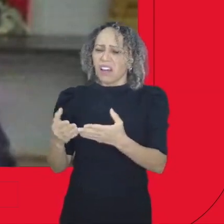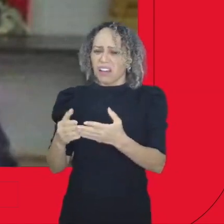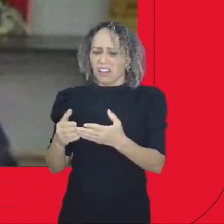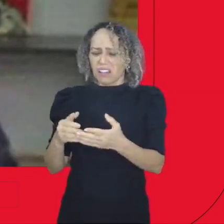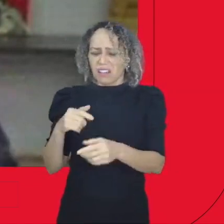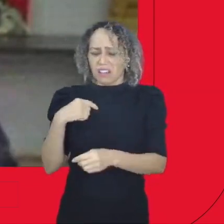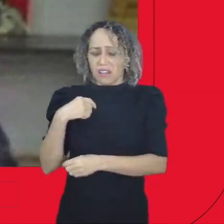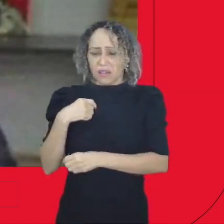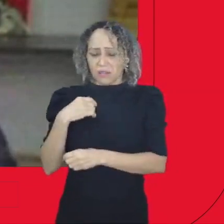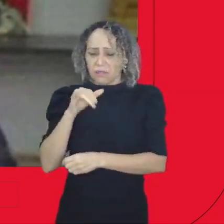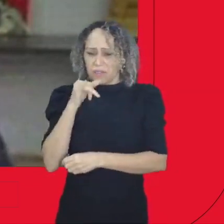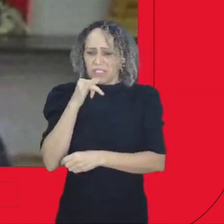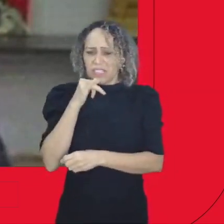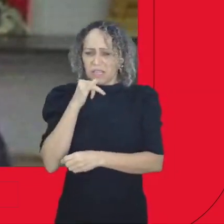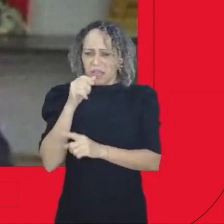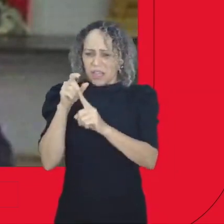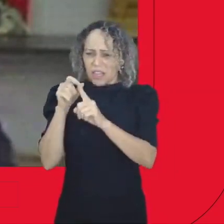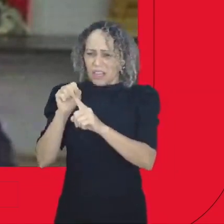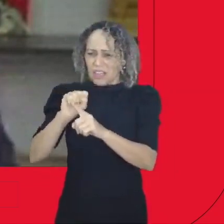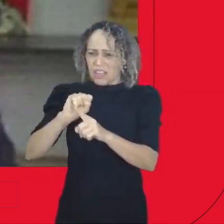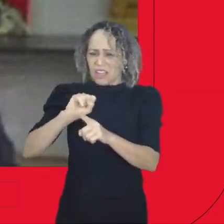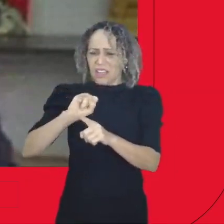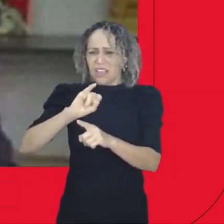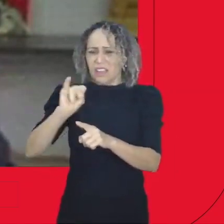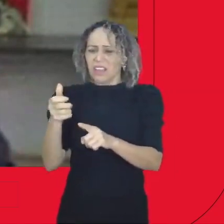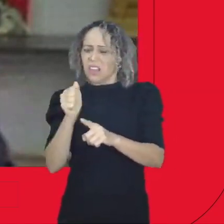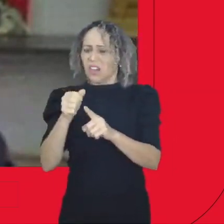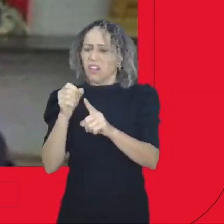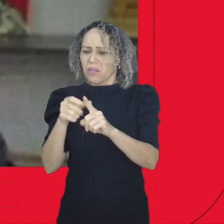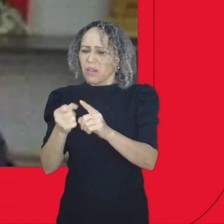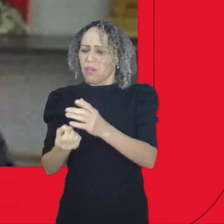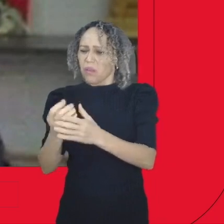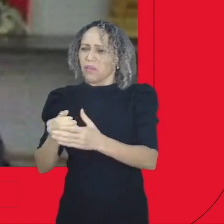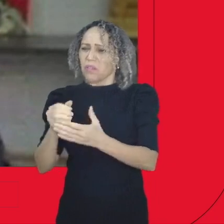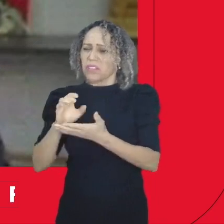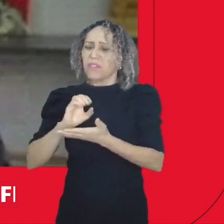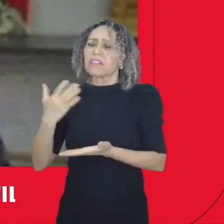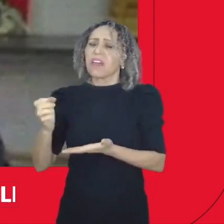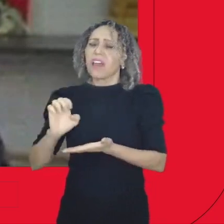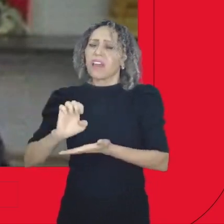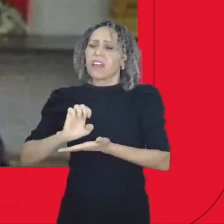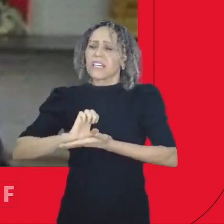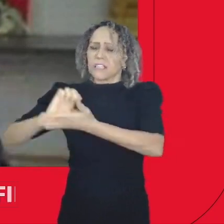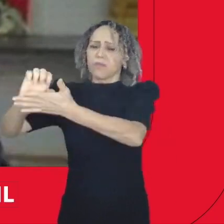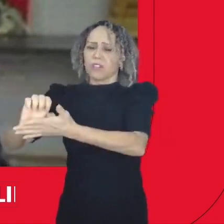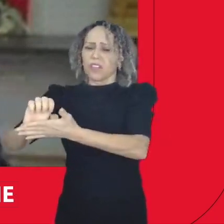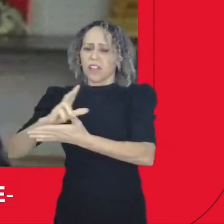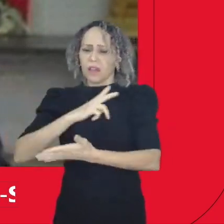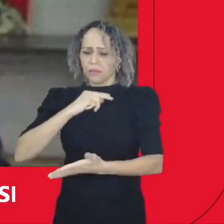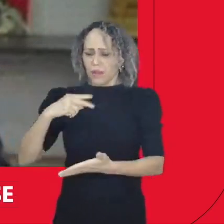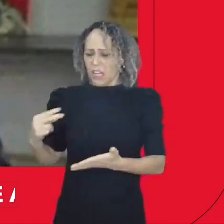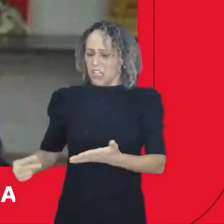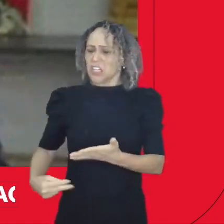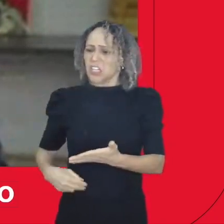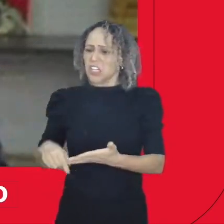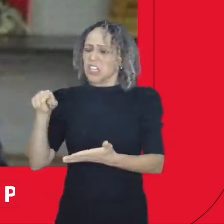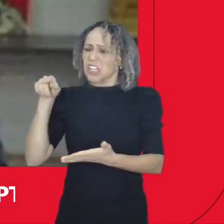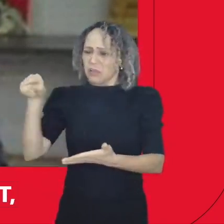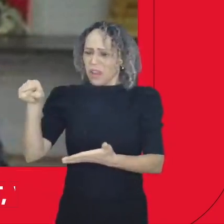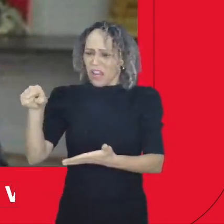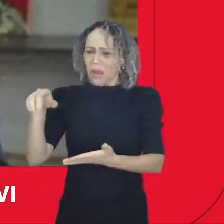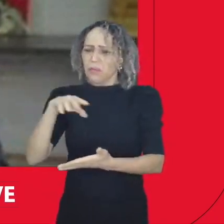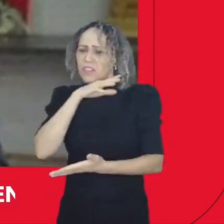dos animais na China, sem se importar com quem está passando fome aqui. É por isso que eu posso dizer com certeza que se eu tiver a honra de ser